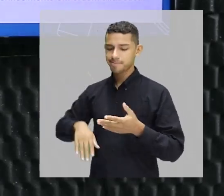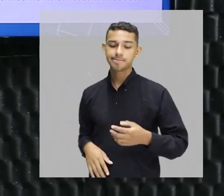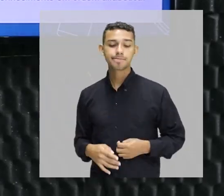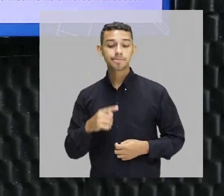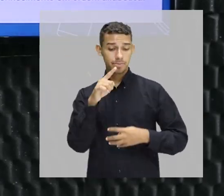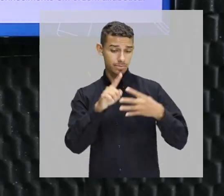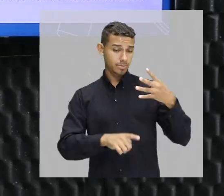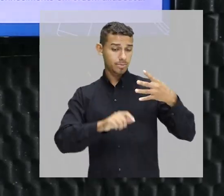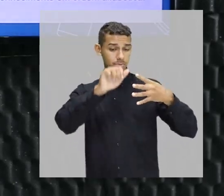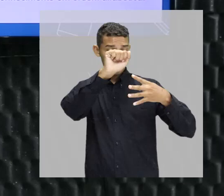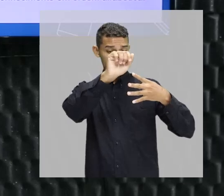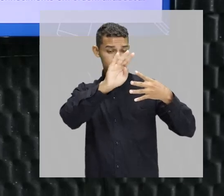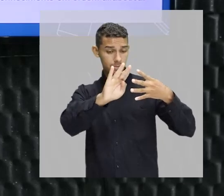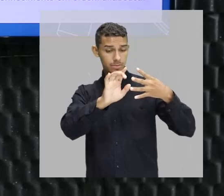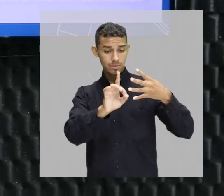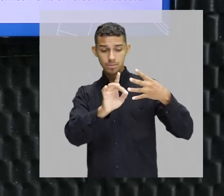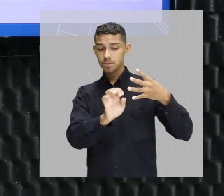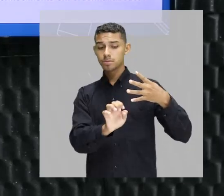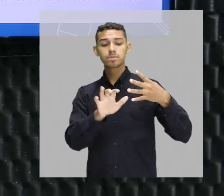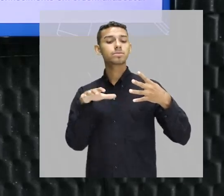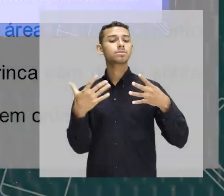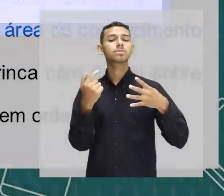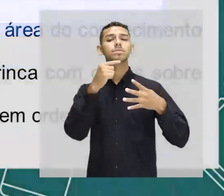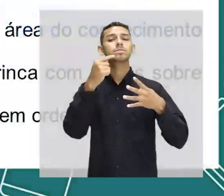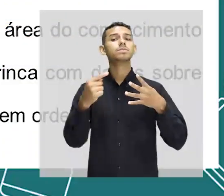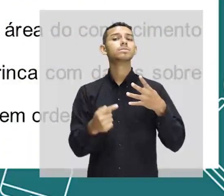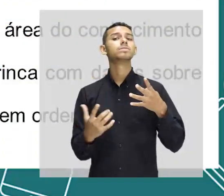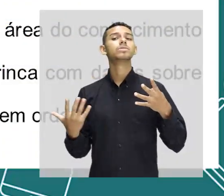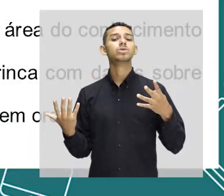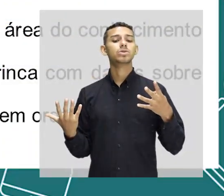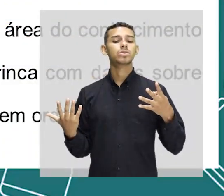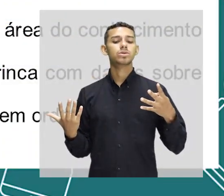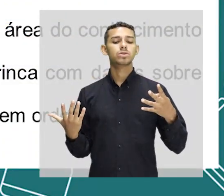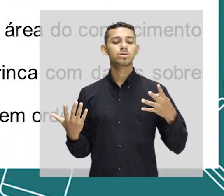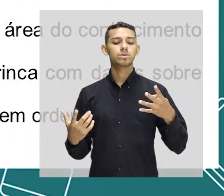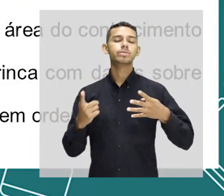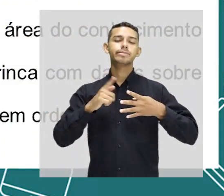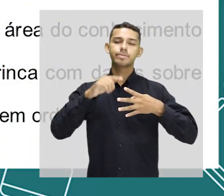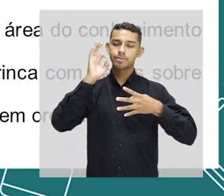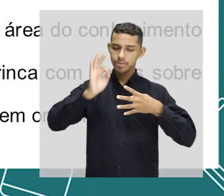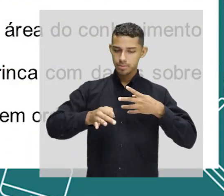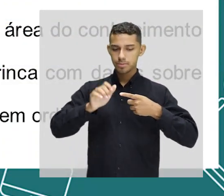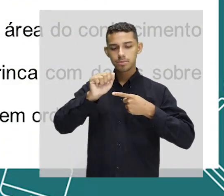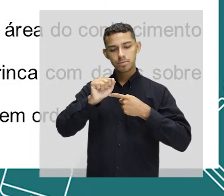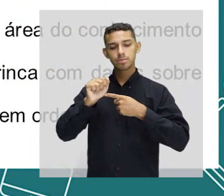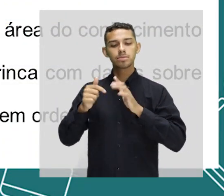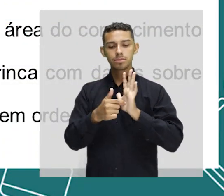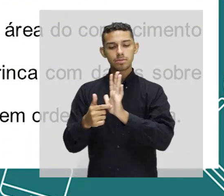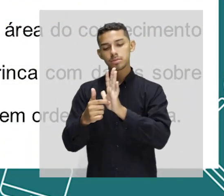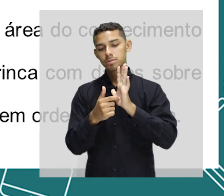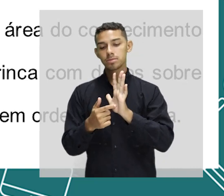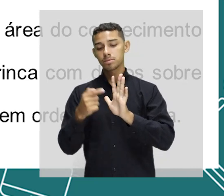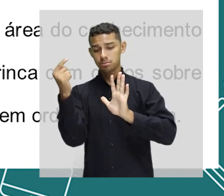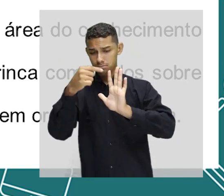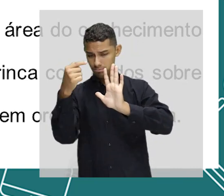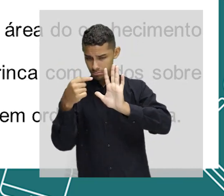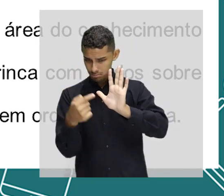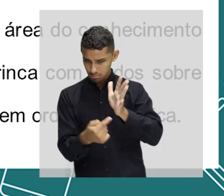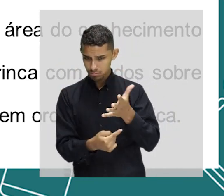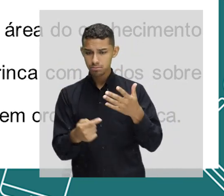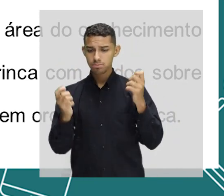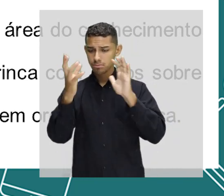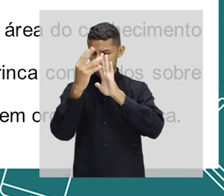vamos lá para a opção correta. Conseguiram identificar? Vamos ver? Então, apresentar os itens relacionados a um